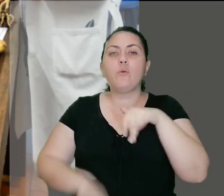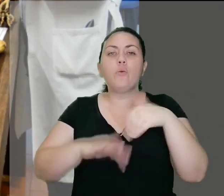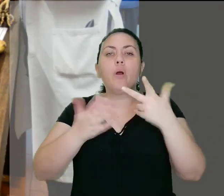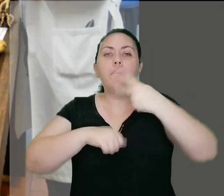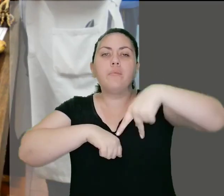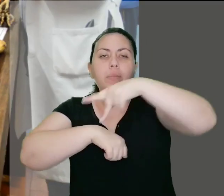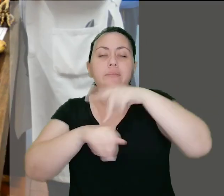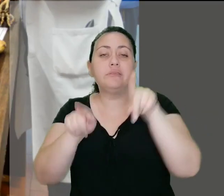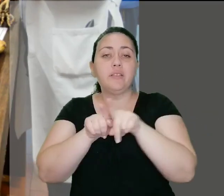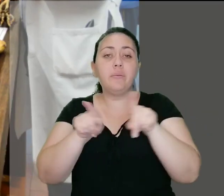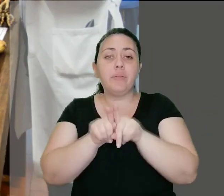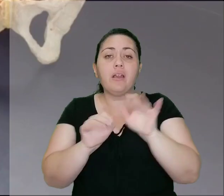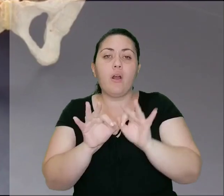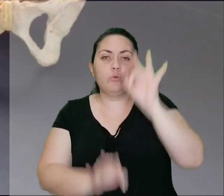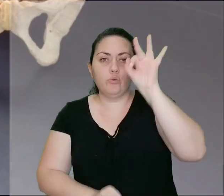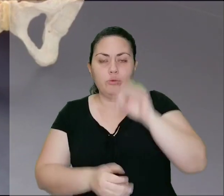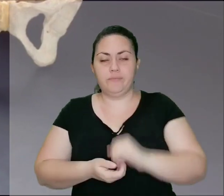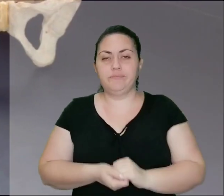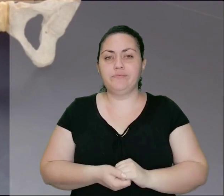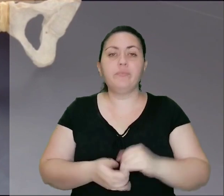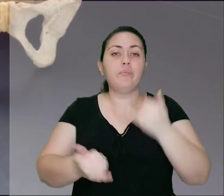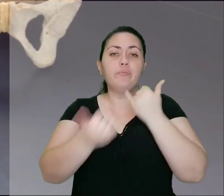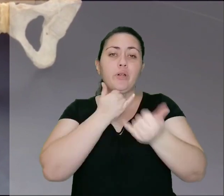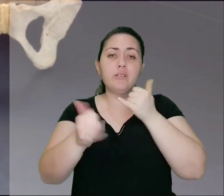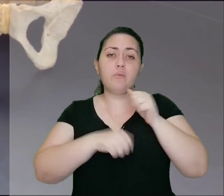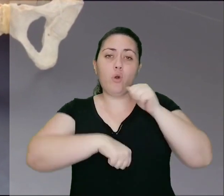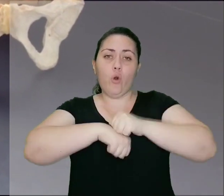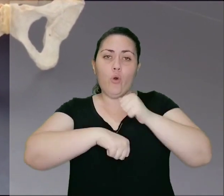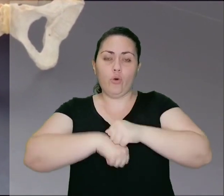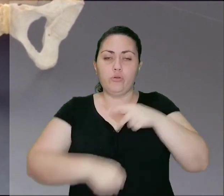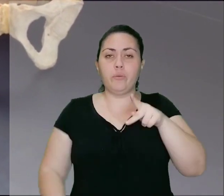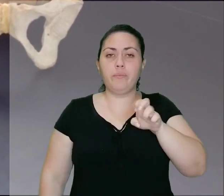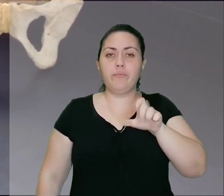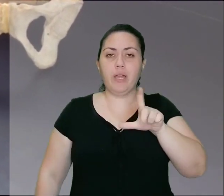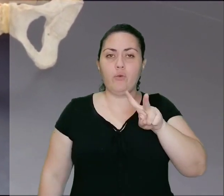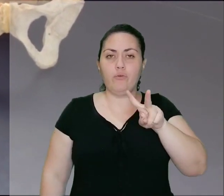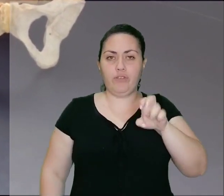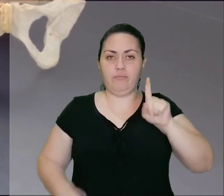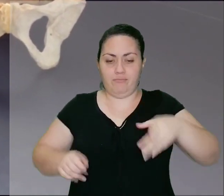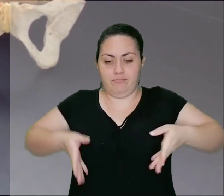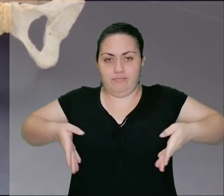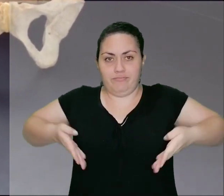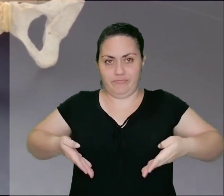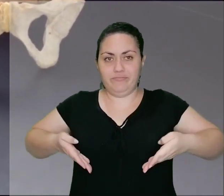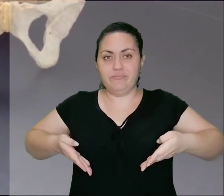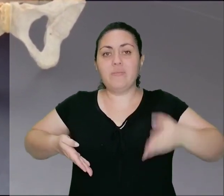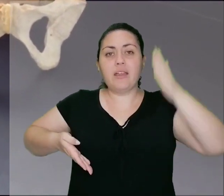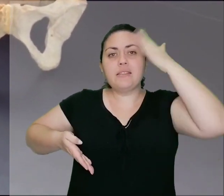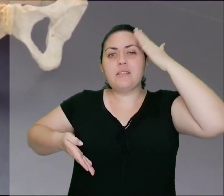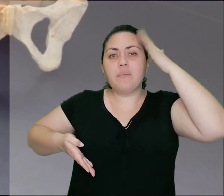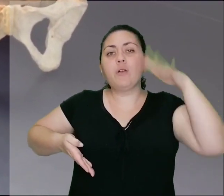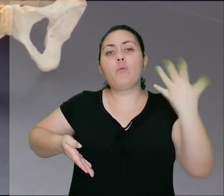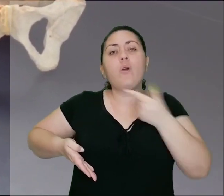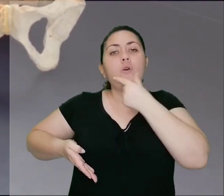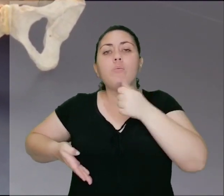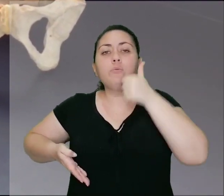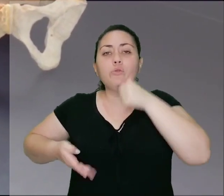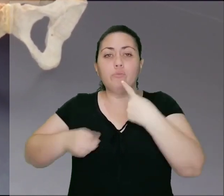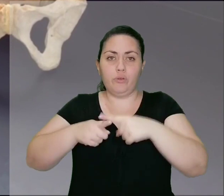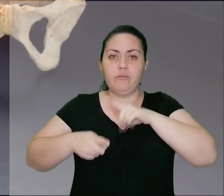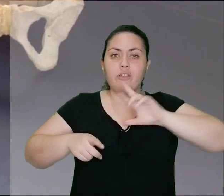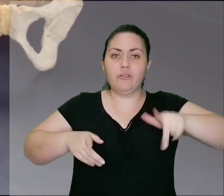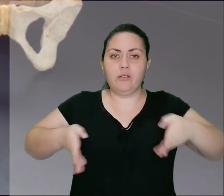Os ossos da pelve, por exemplo, são muito utilizados para a diferenciação entre os sexos, pois possuem diferenças significativas entre